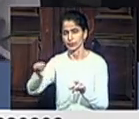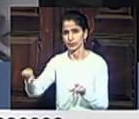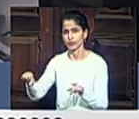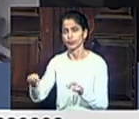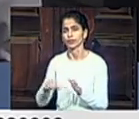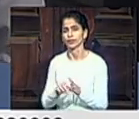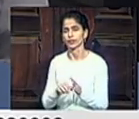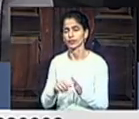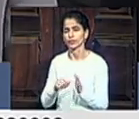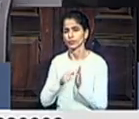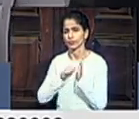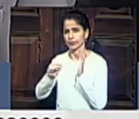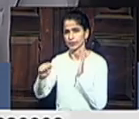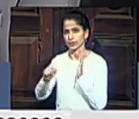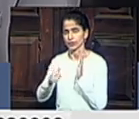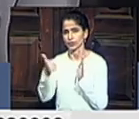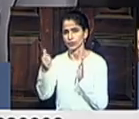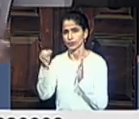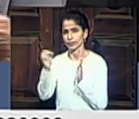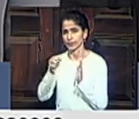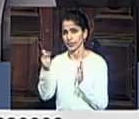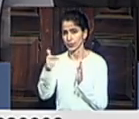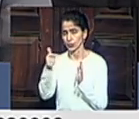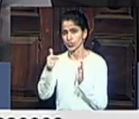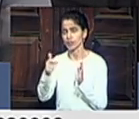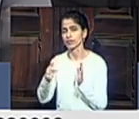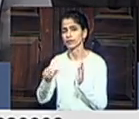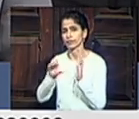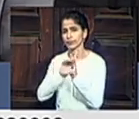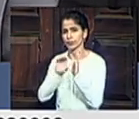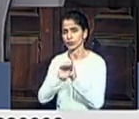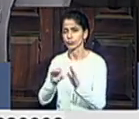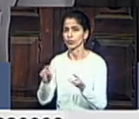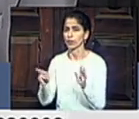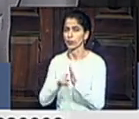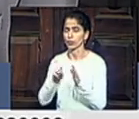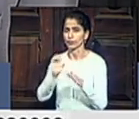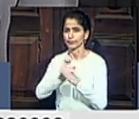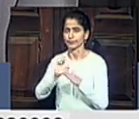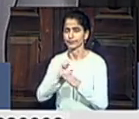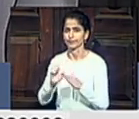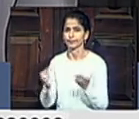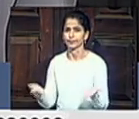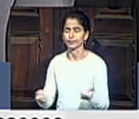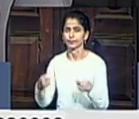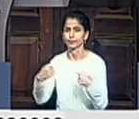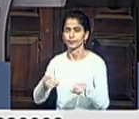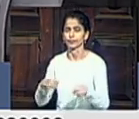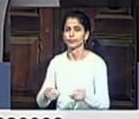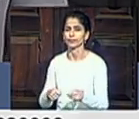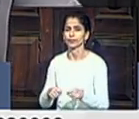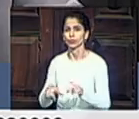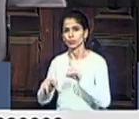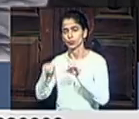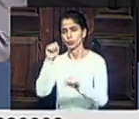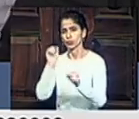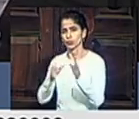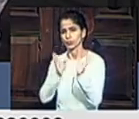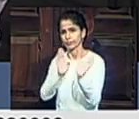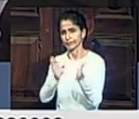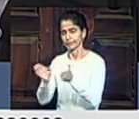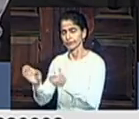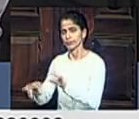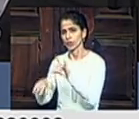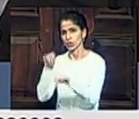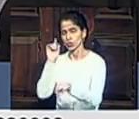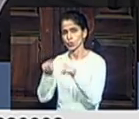199, parágrafo 12º da Constituição Estadual, que prevê o princípio da seletividade do